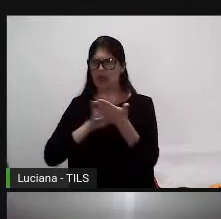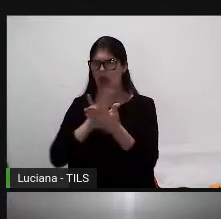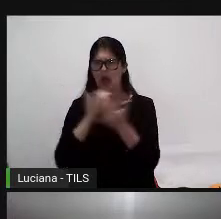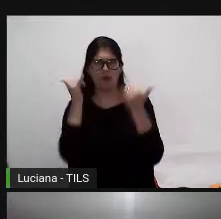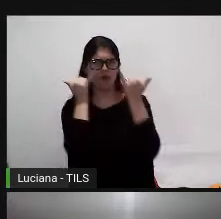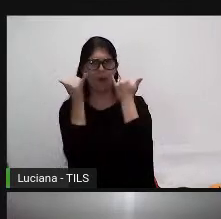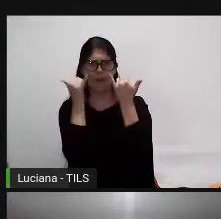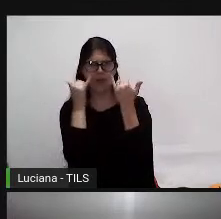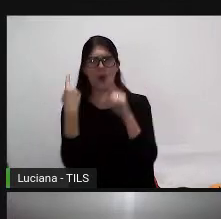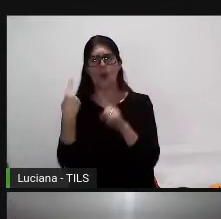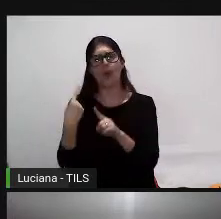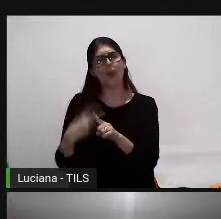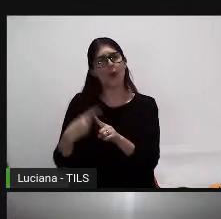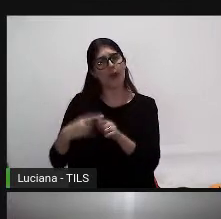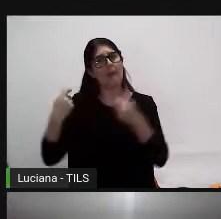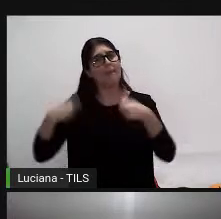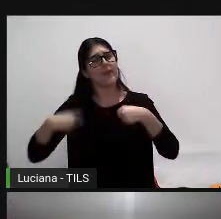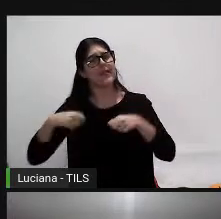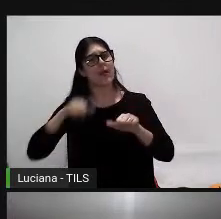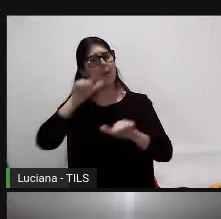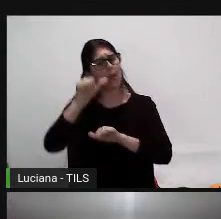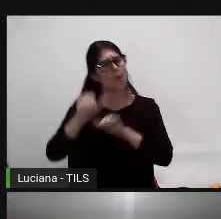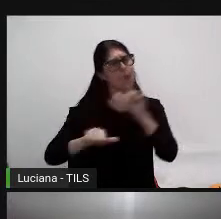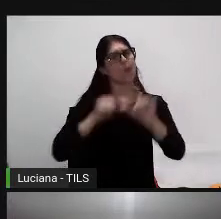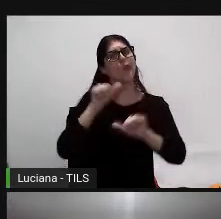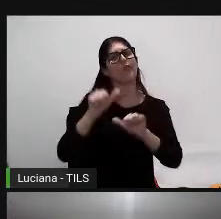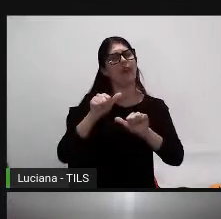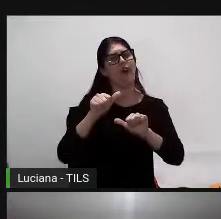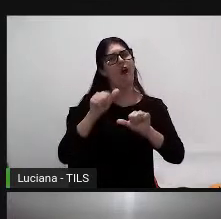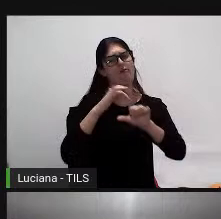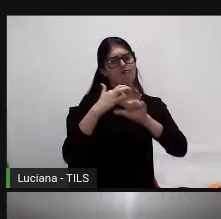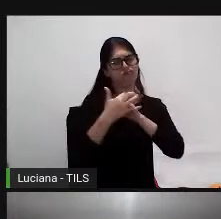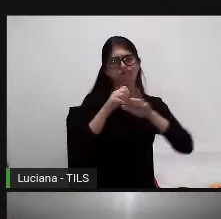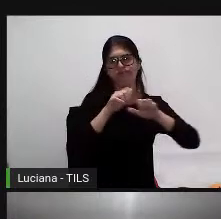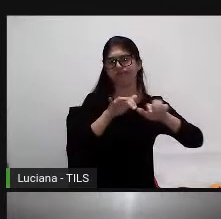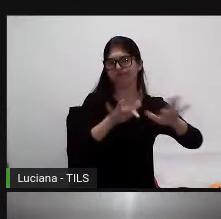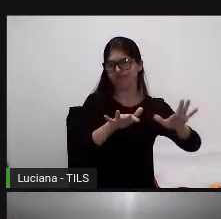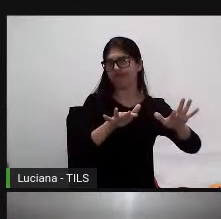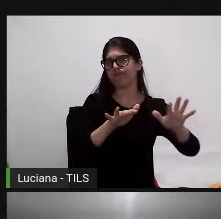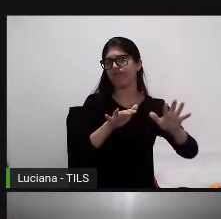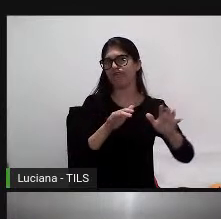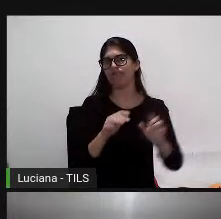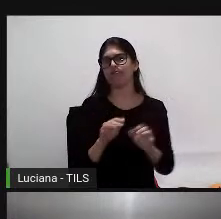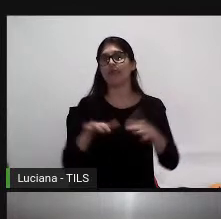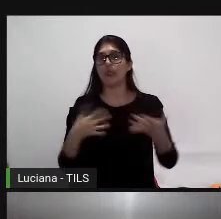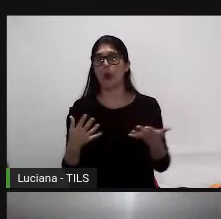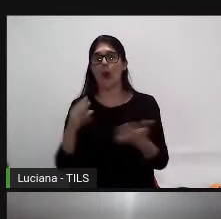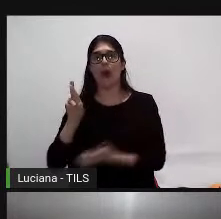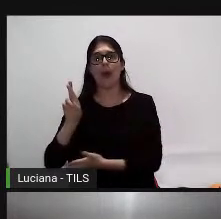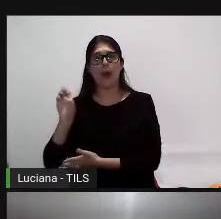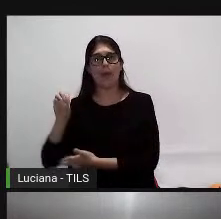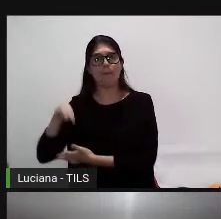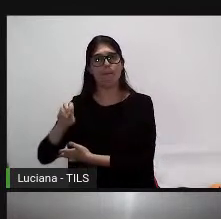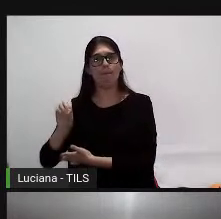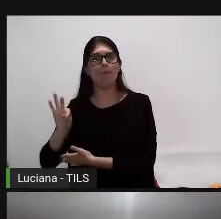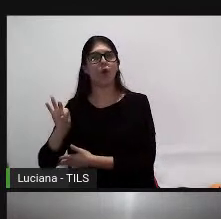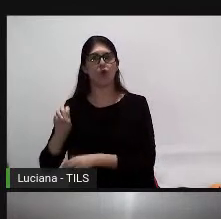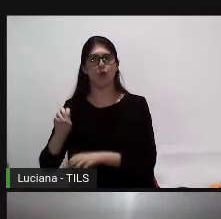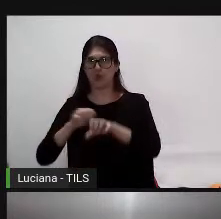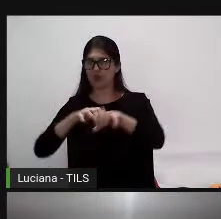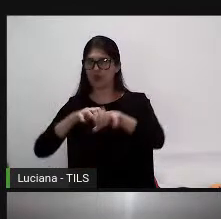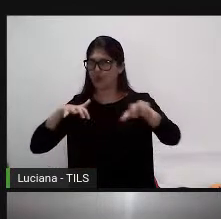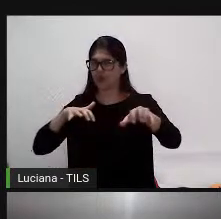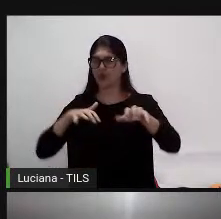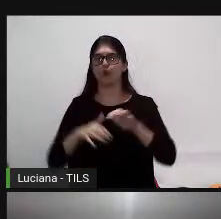houver novas mudanças nesse cenário, né? Então, nós estamos falando de ensino remoto. Tá? Então,